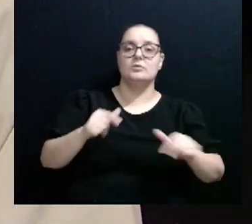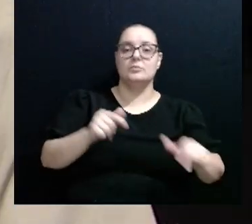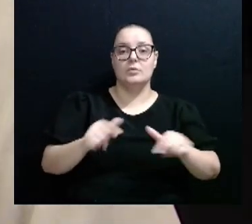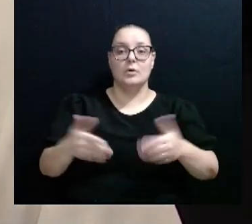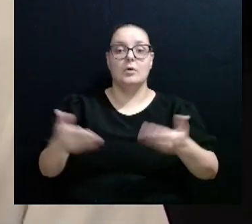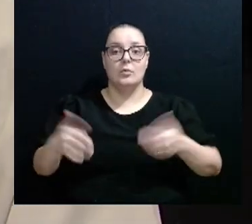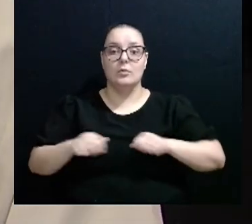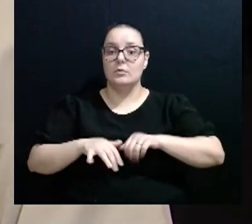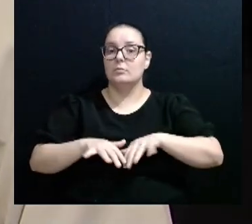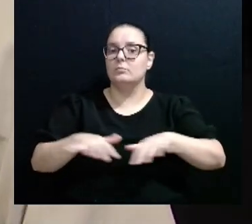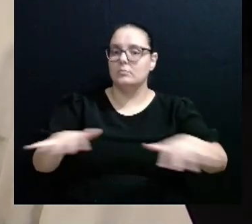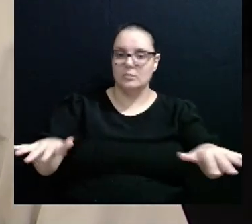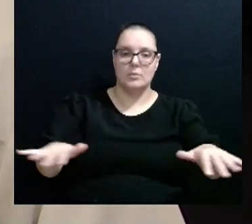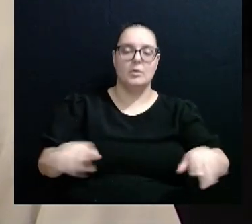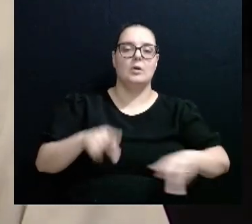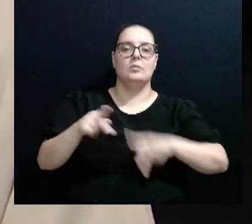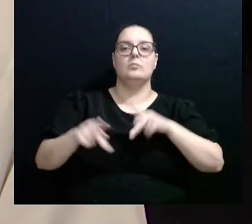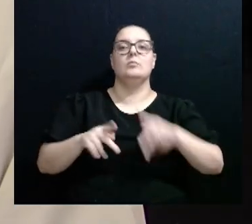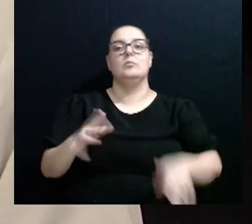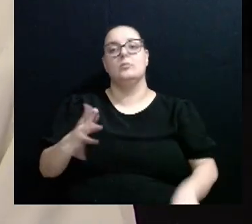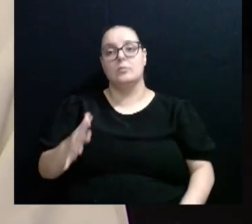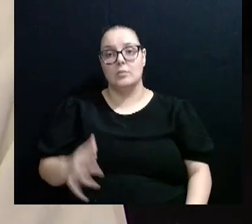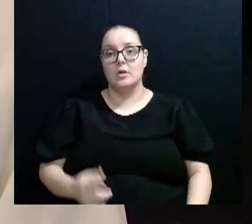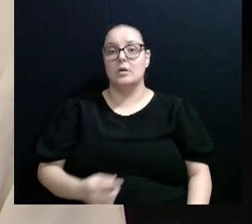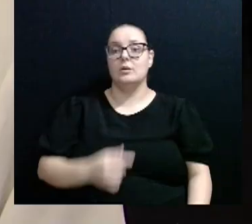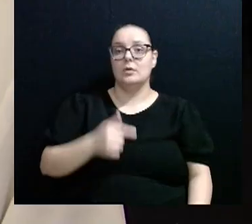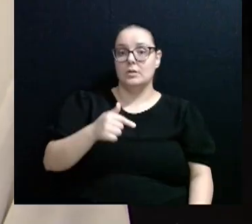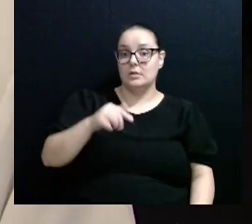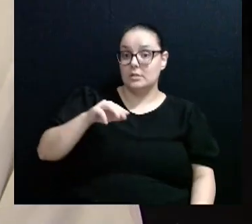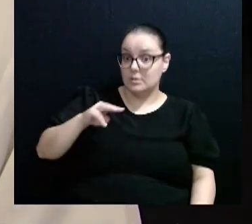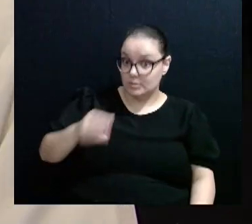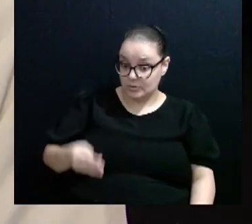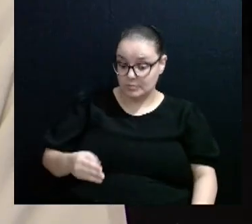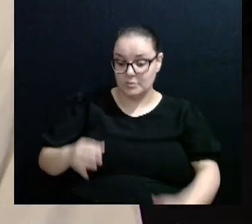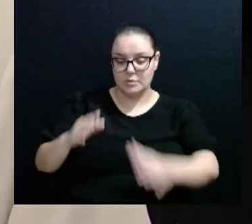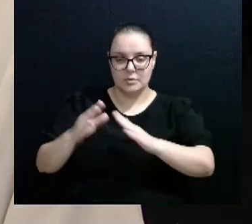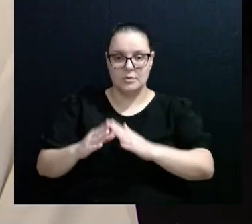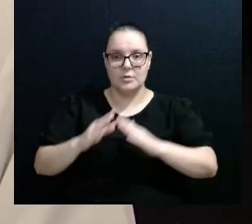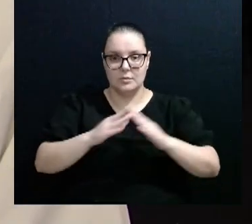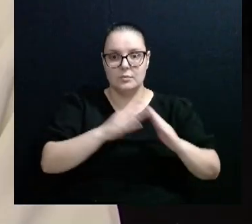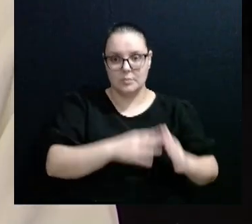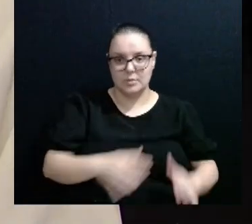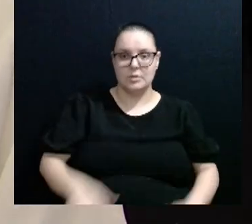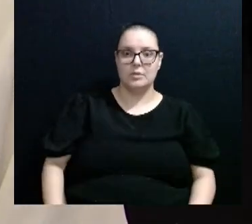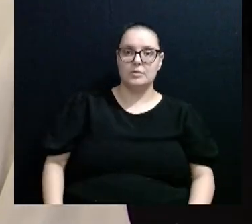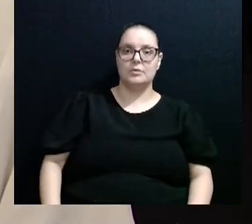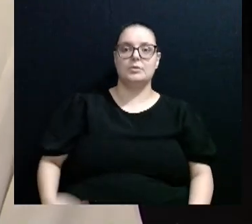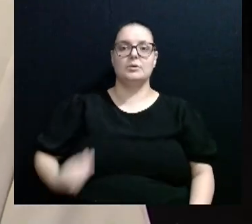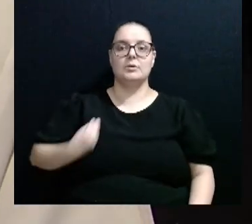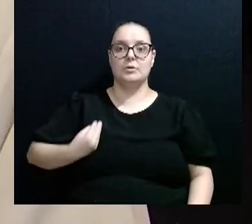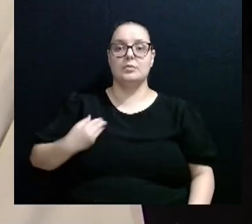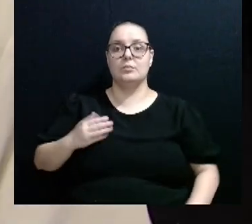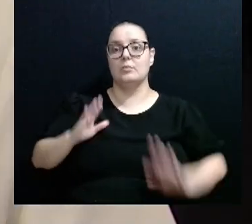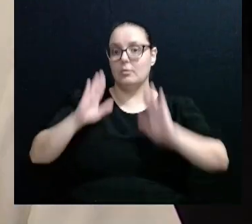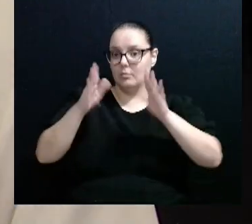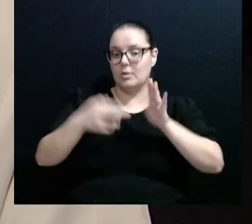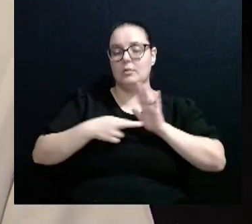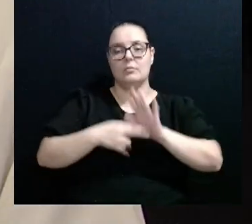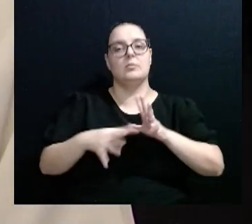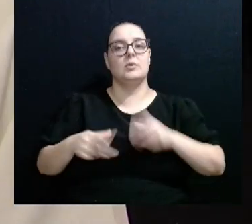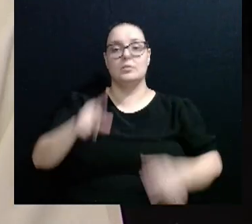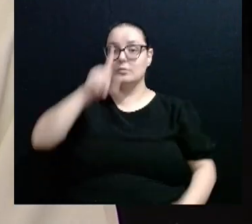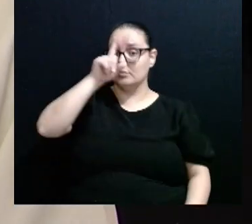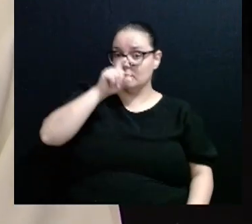uma população estimada em aproximadamente 7 milhões de habitantes. O Hemocentro da Unicamp ele é referência para essa população, para todos esses hospitais, dos